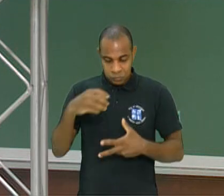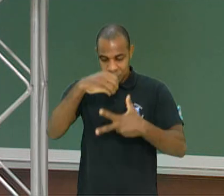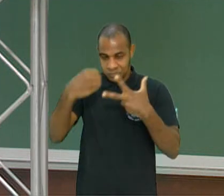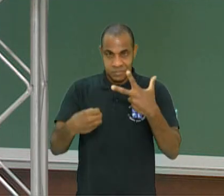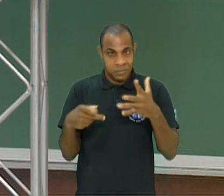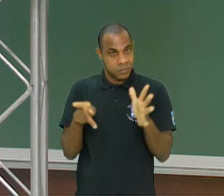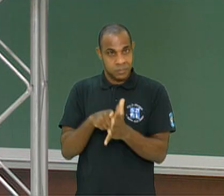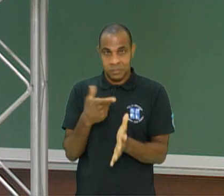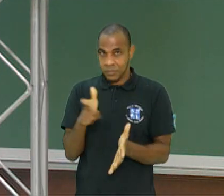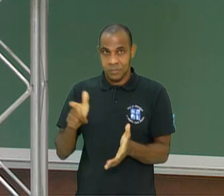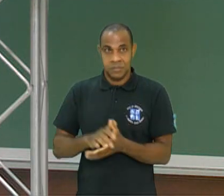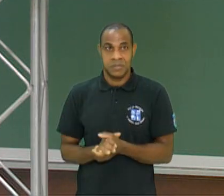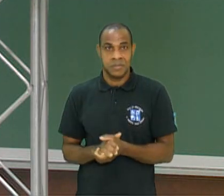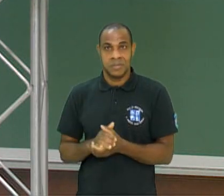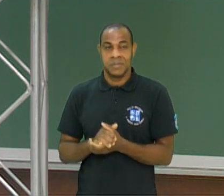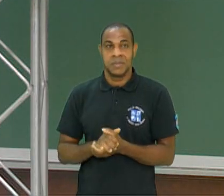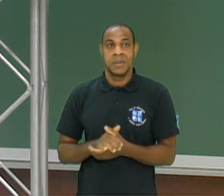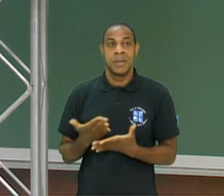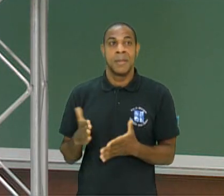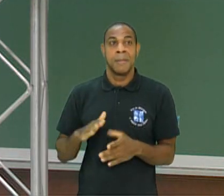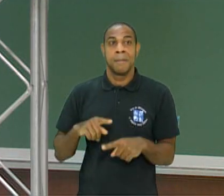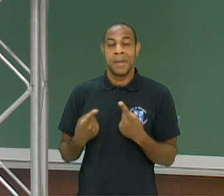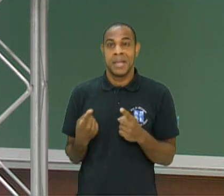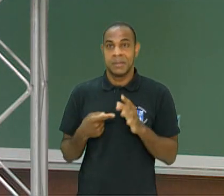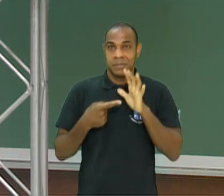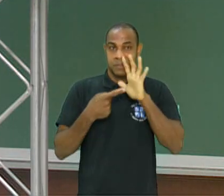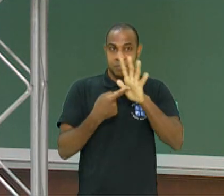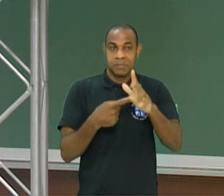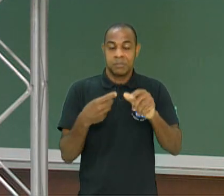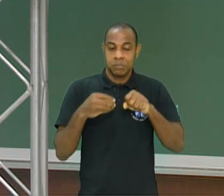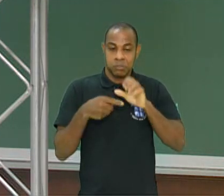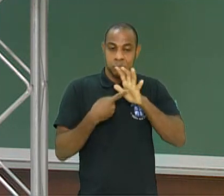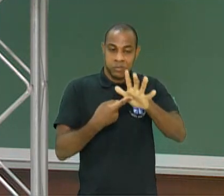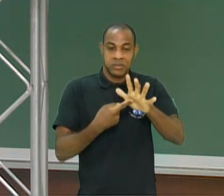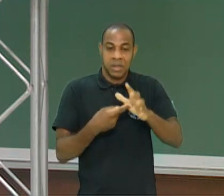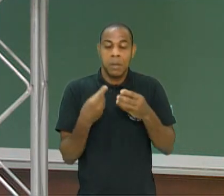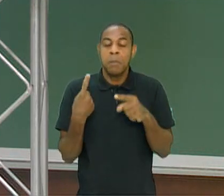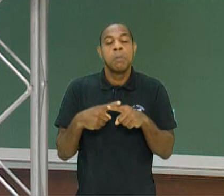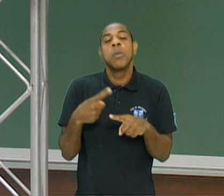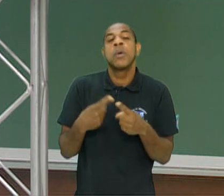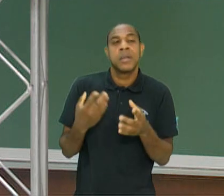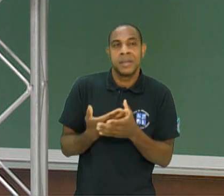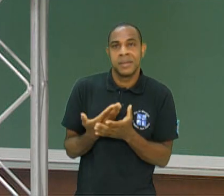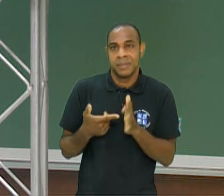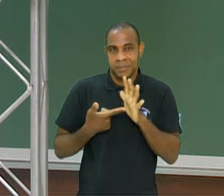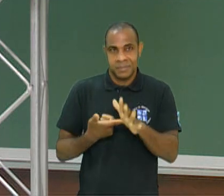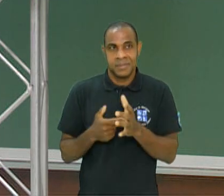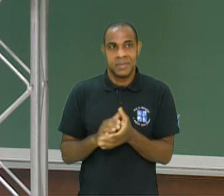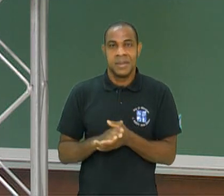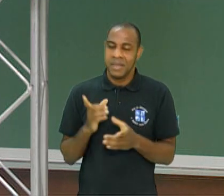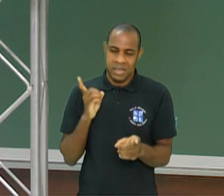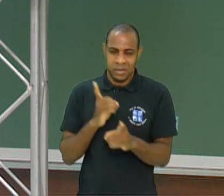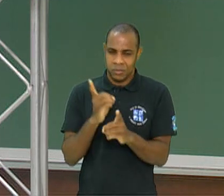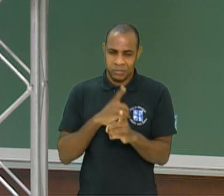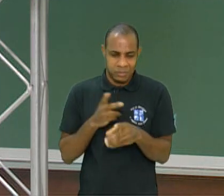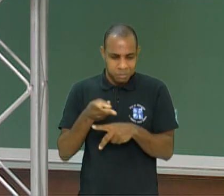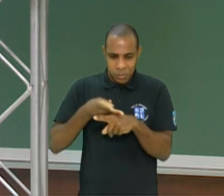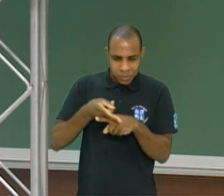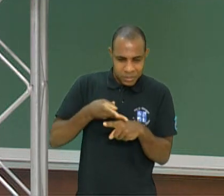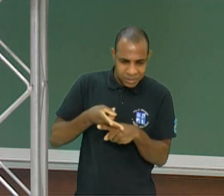ok? Mas o motivo de eu ter trago isso daqui foi o seguinte, até é algo que eu encontrei para a gente poder